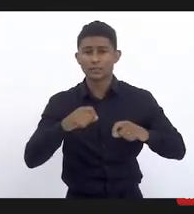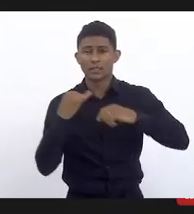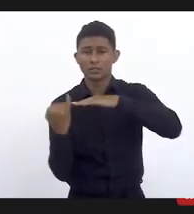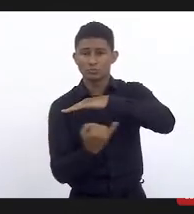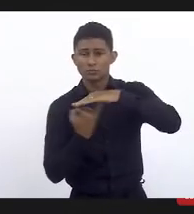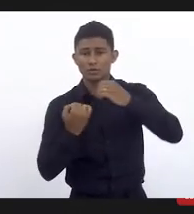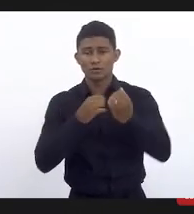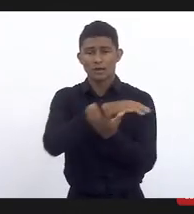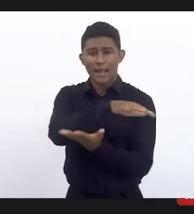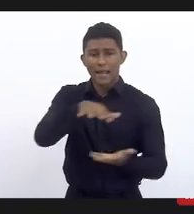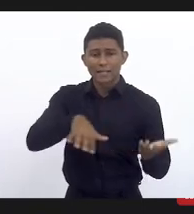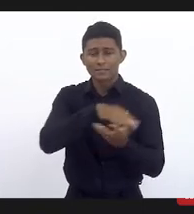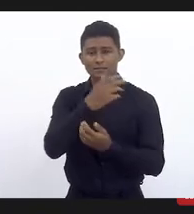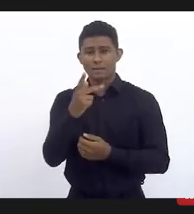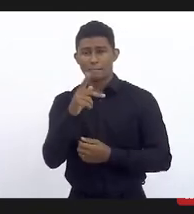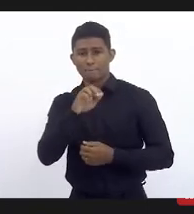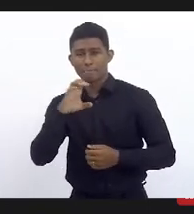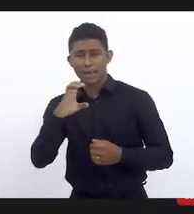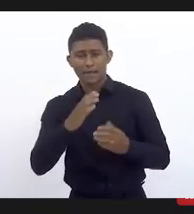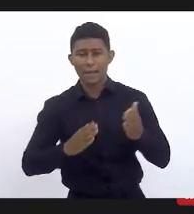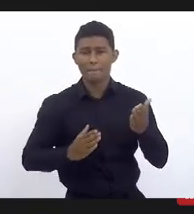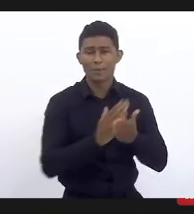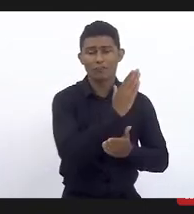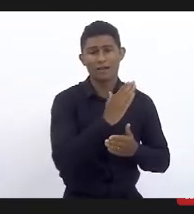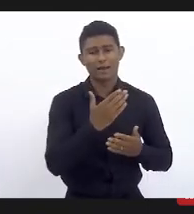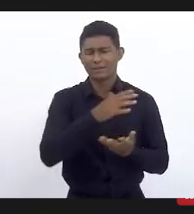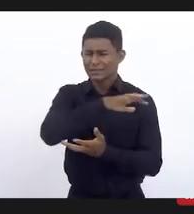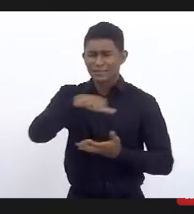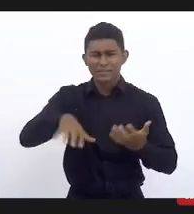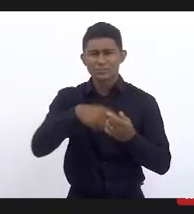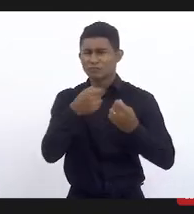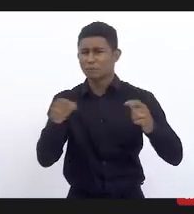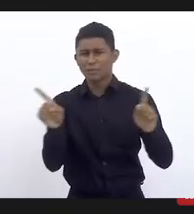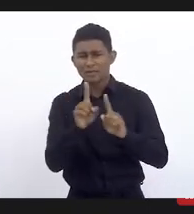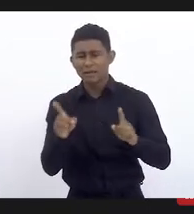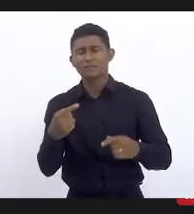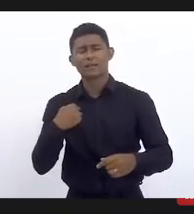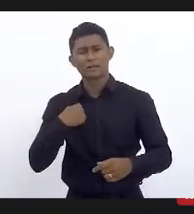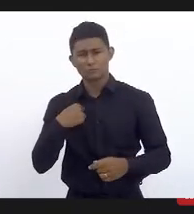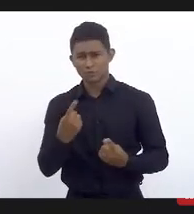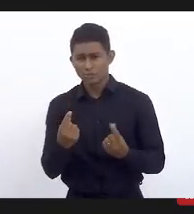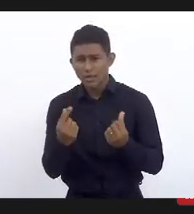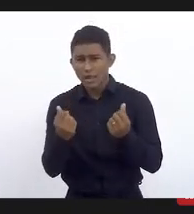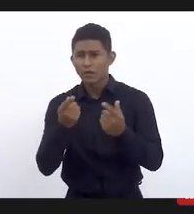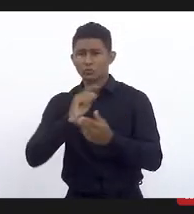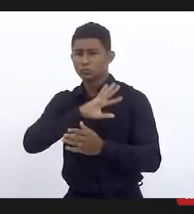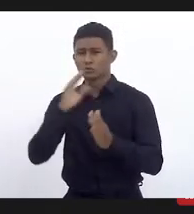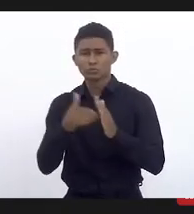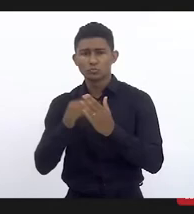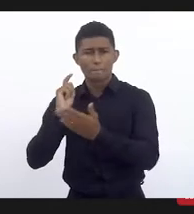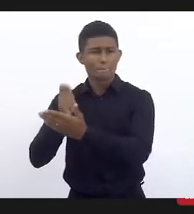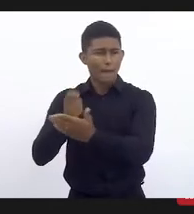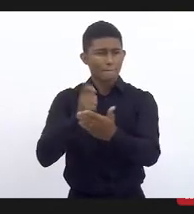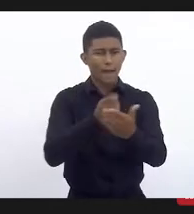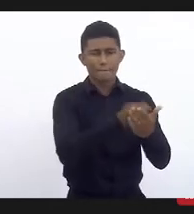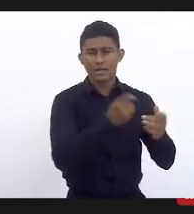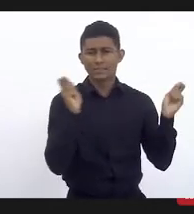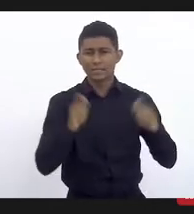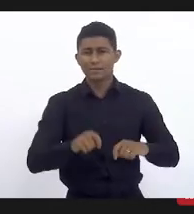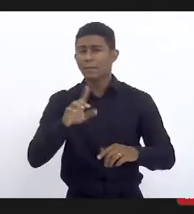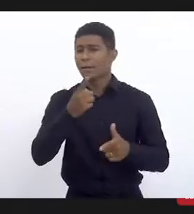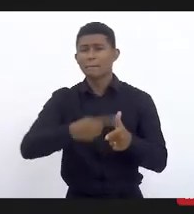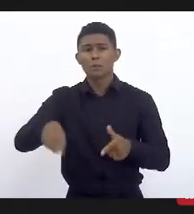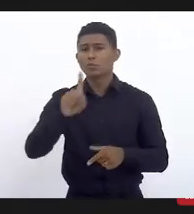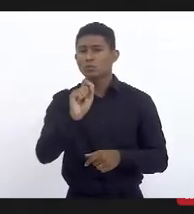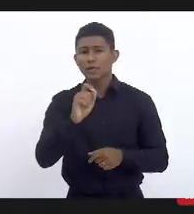para aprovar uma PEC que não precisava ter crise nenhuma. Eu tenho dinheiro para pagar tudo, o problema todo era como que eu vou romper o teto